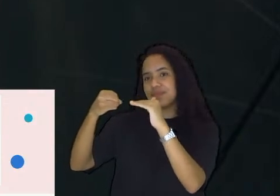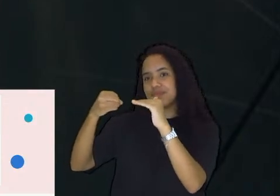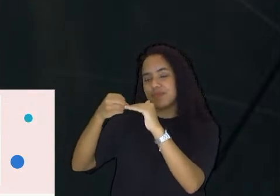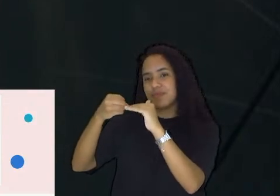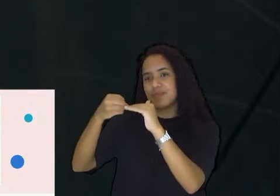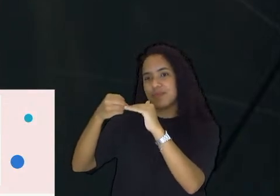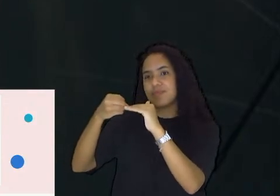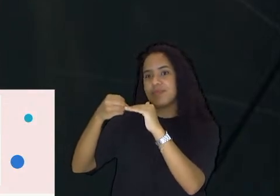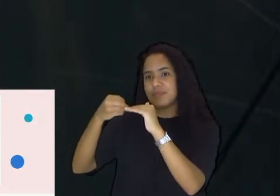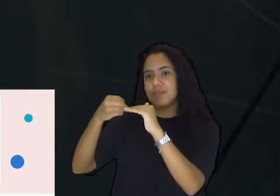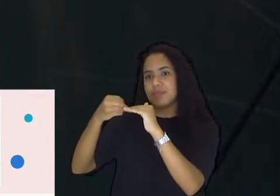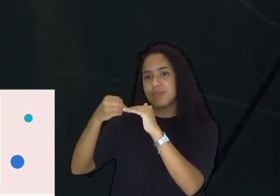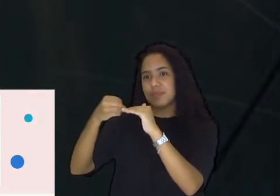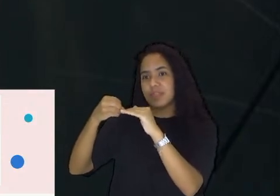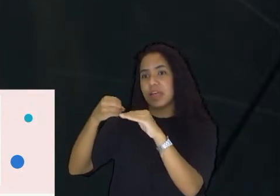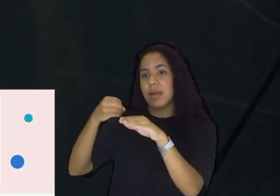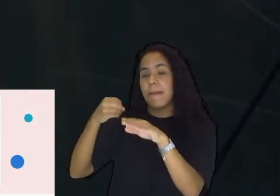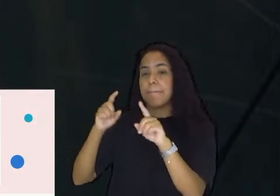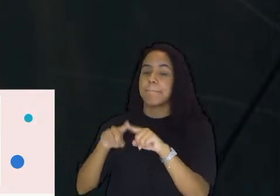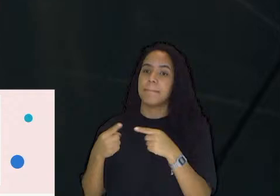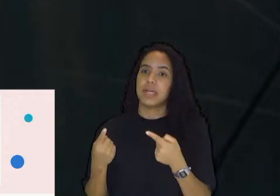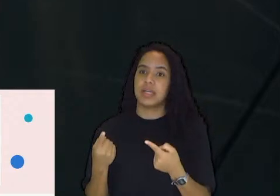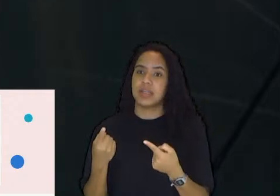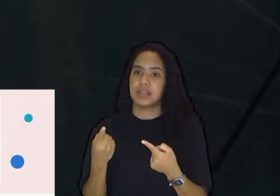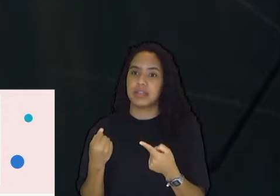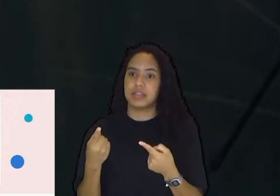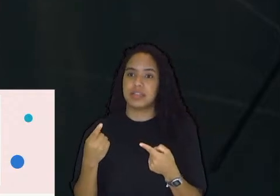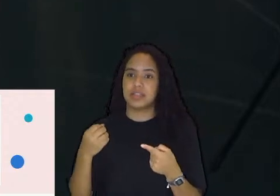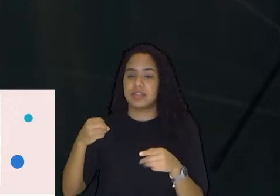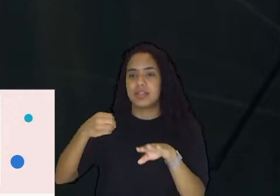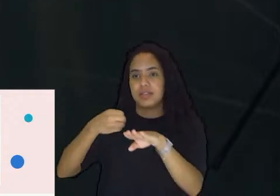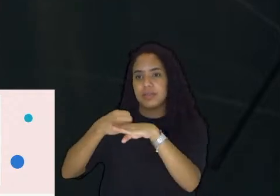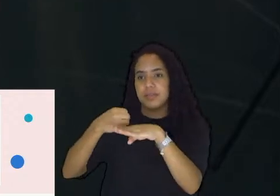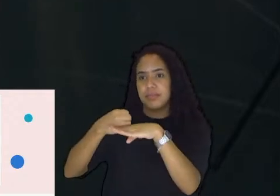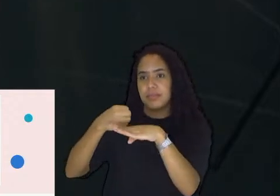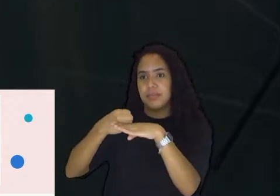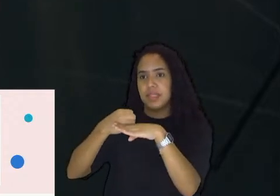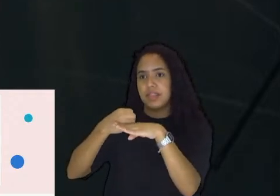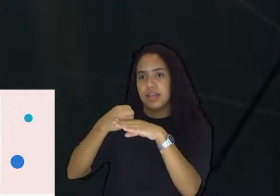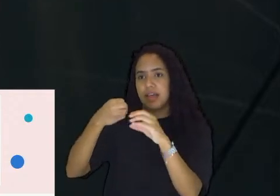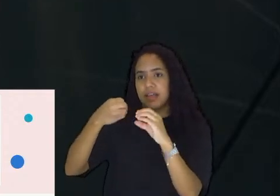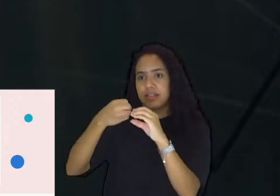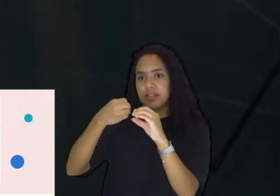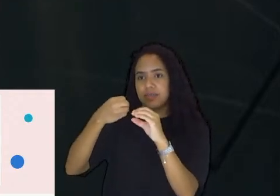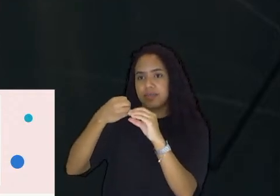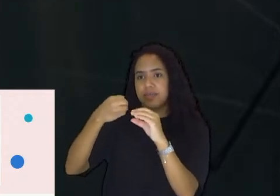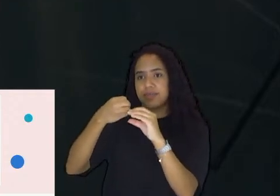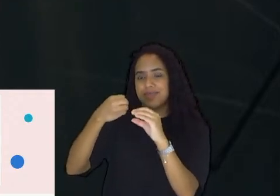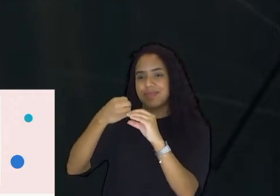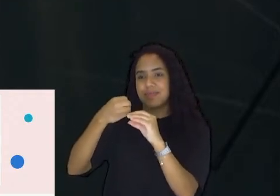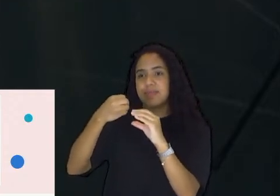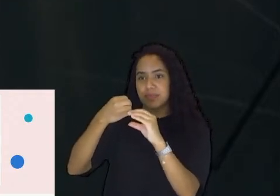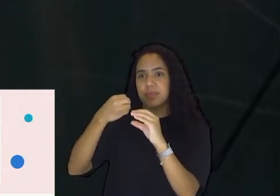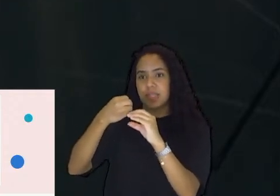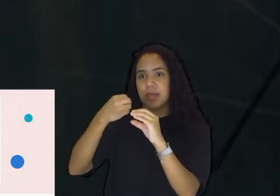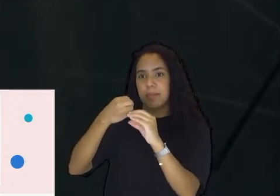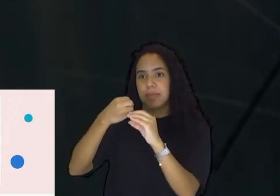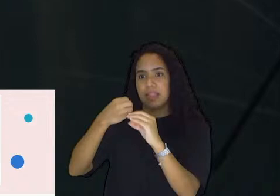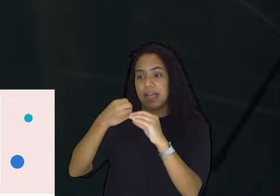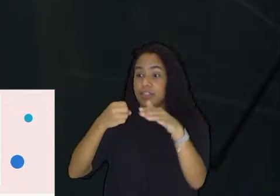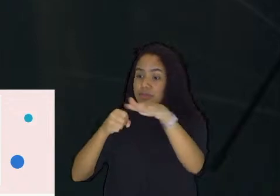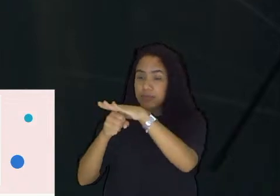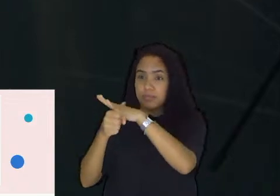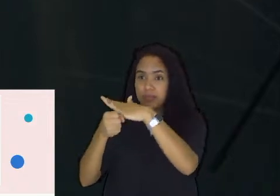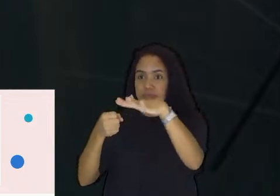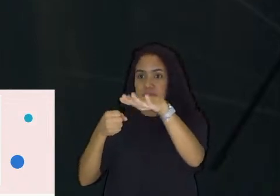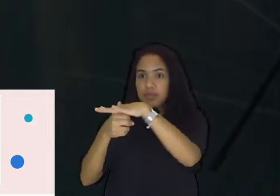Percebe? É a mesma coisa, mas a mentalidade é diferente. Você olha para aquele copo e fala assim: ele proveu meio copo